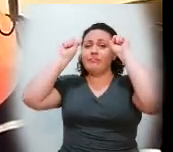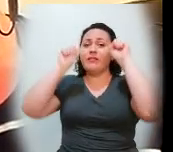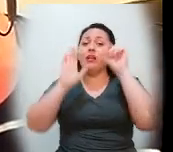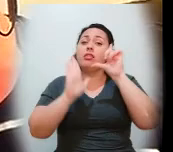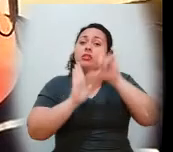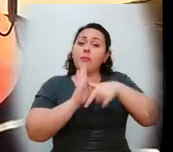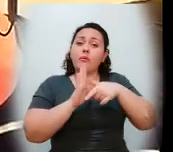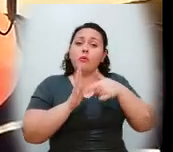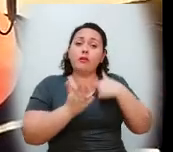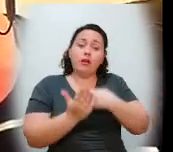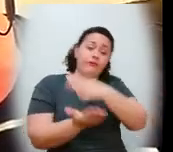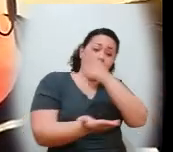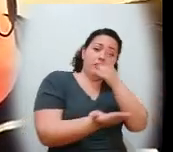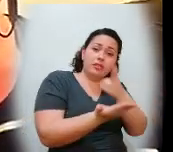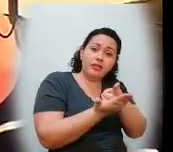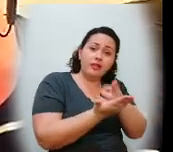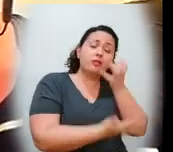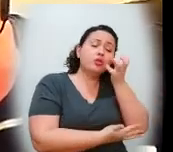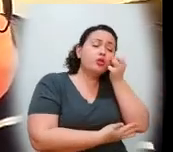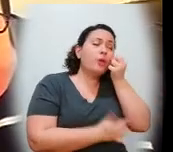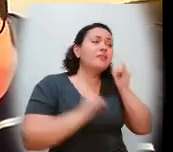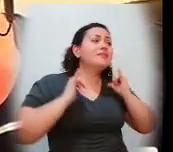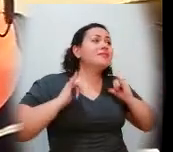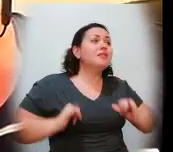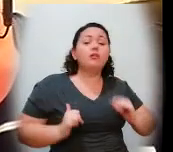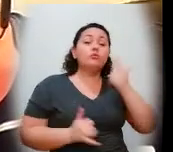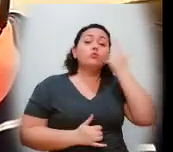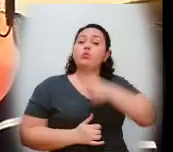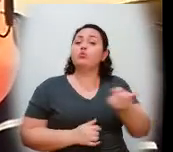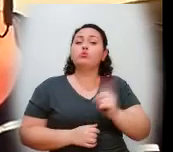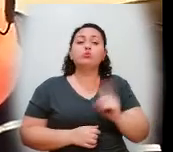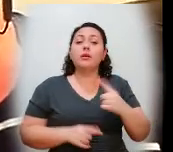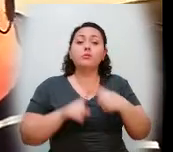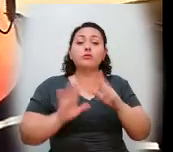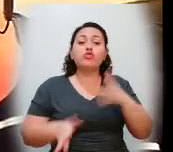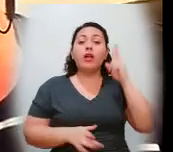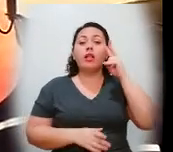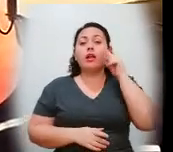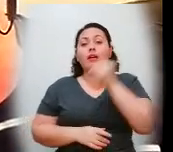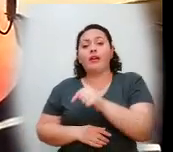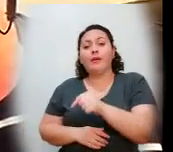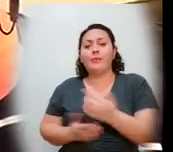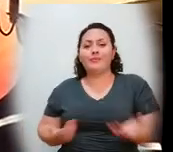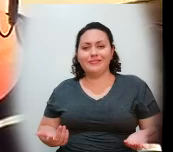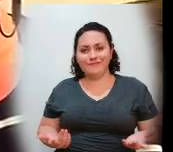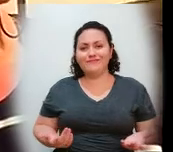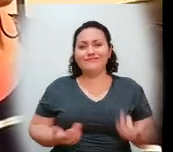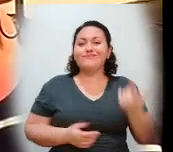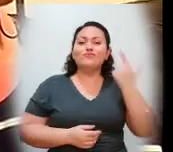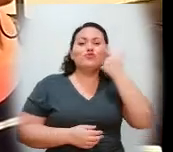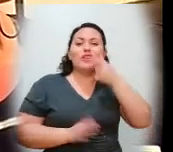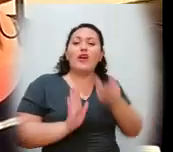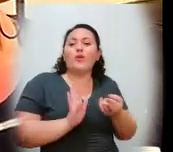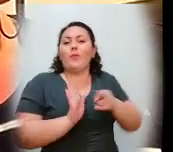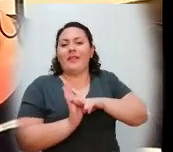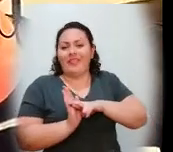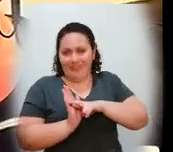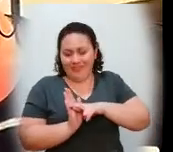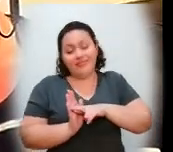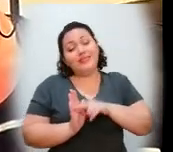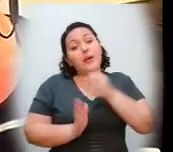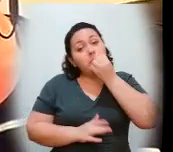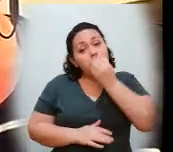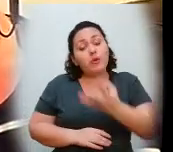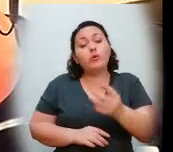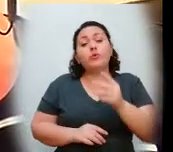utilizar esse espaço como um espaço de relaxamento, espaço de se recompor, Uhum. né? Então, o ideal seria que a gente pudesse